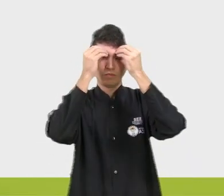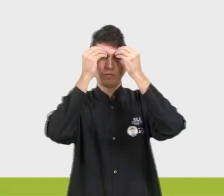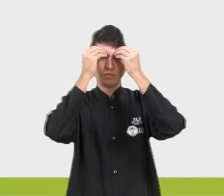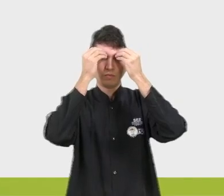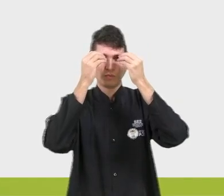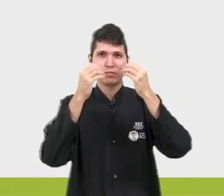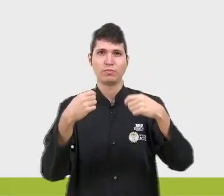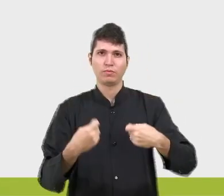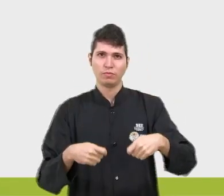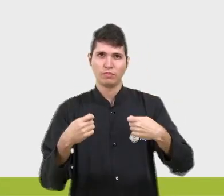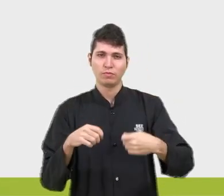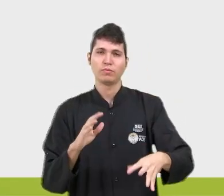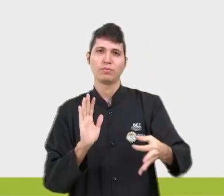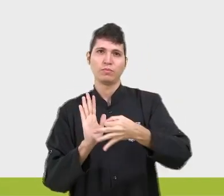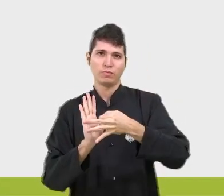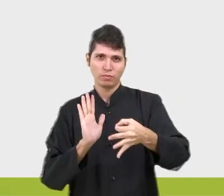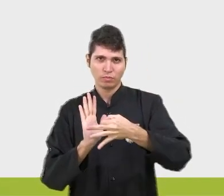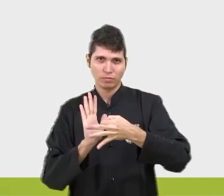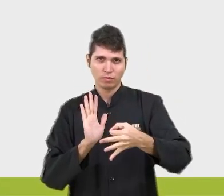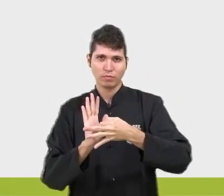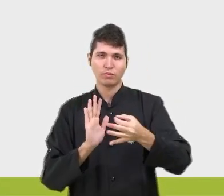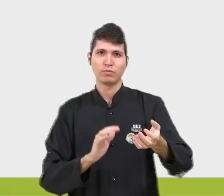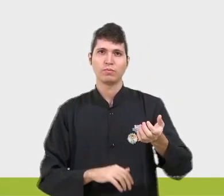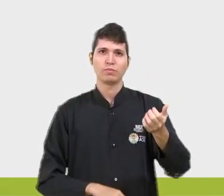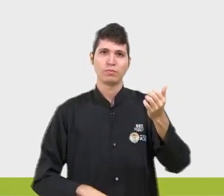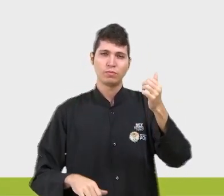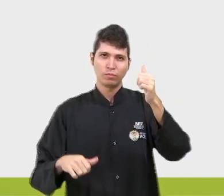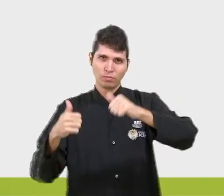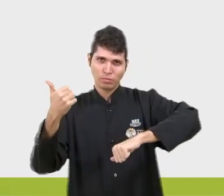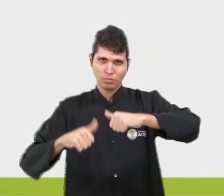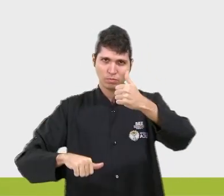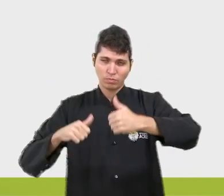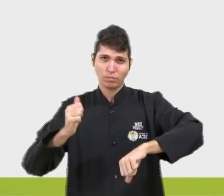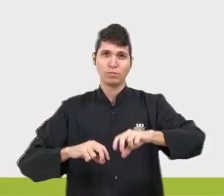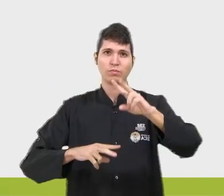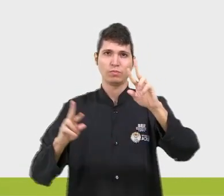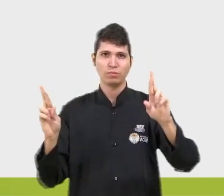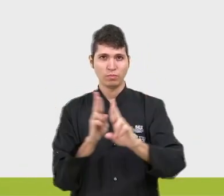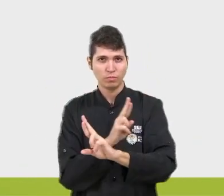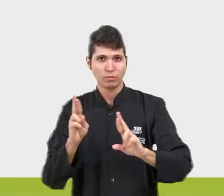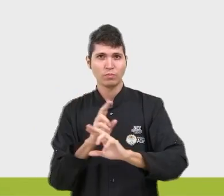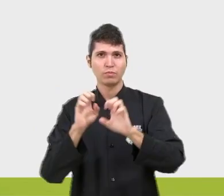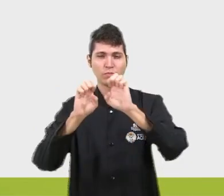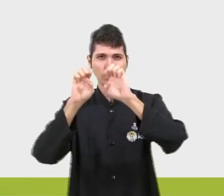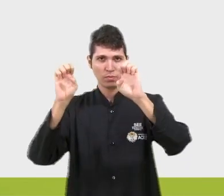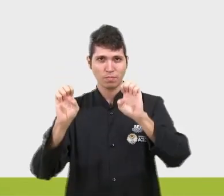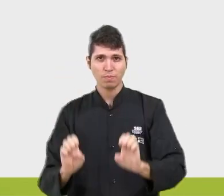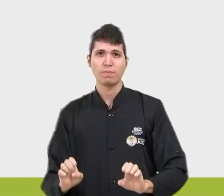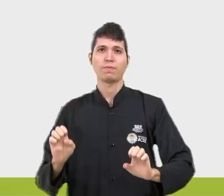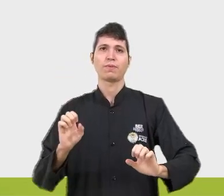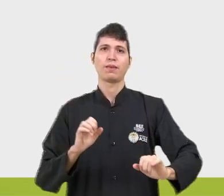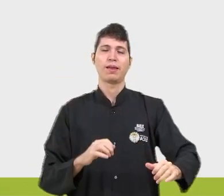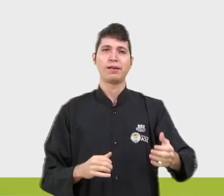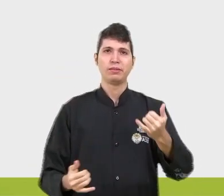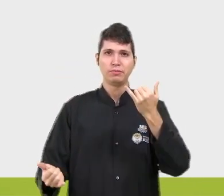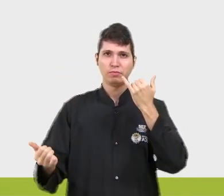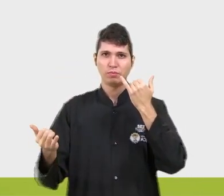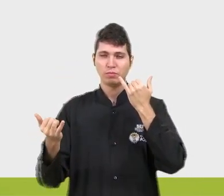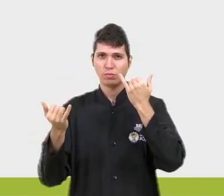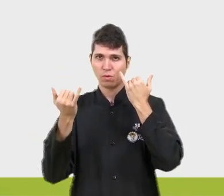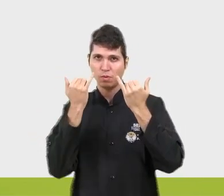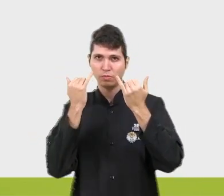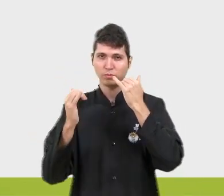da argumentação. São avaliados itens relacionados à estrutura lógica e formal entre as partes